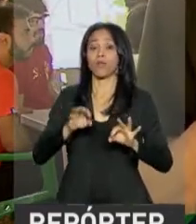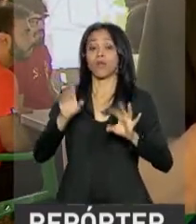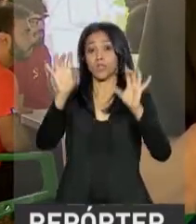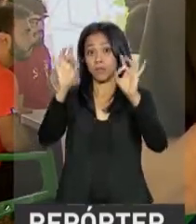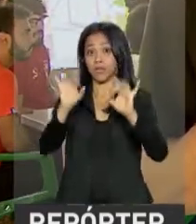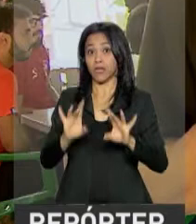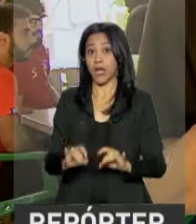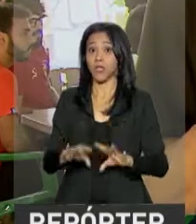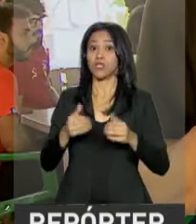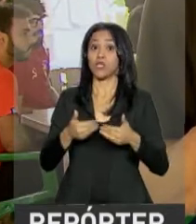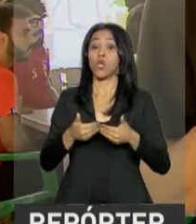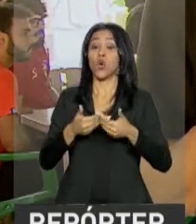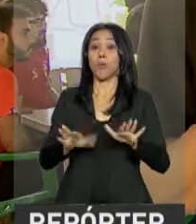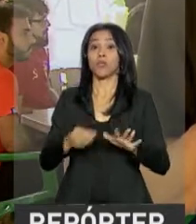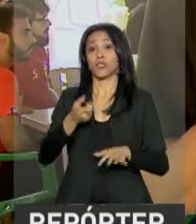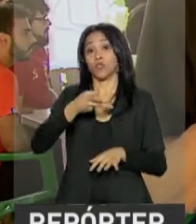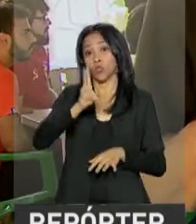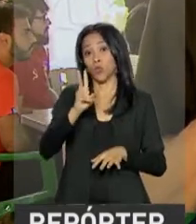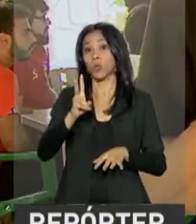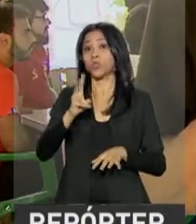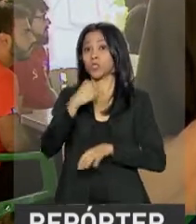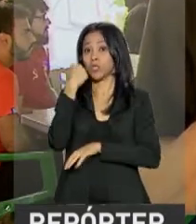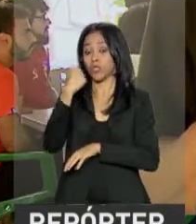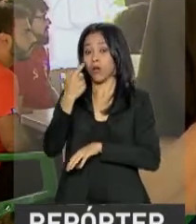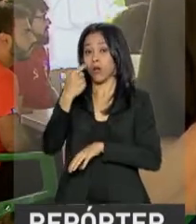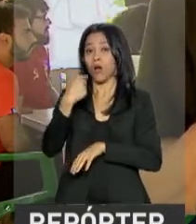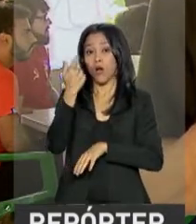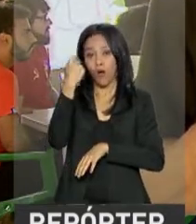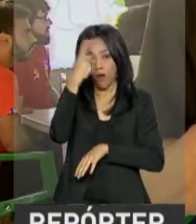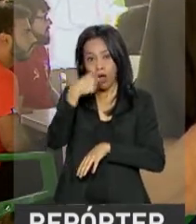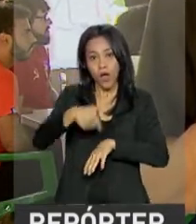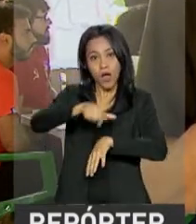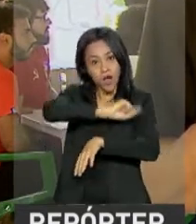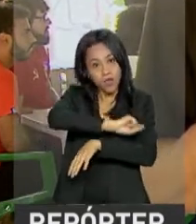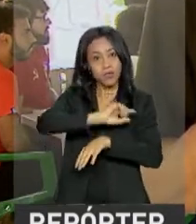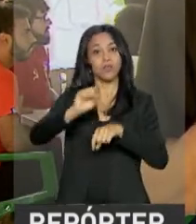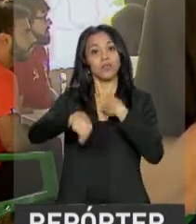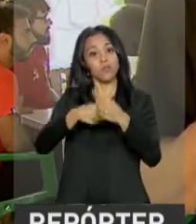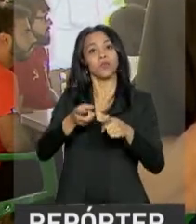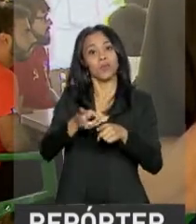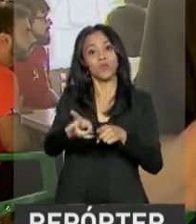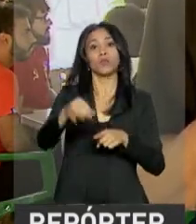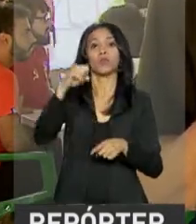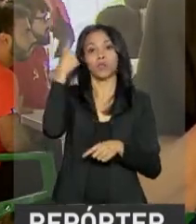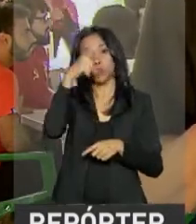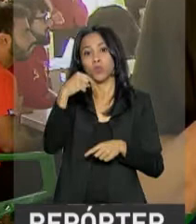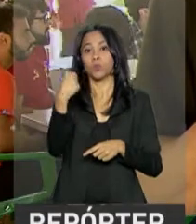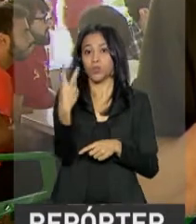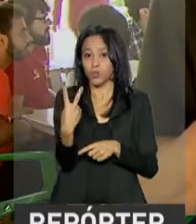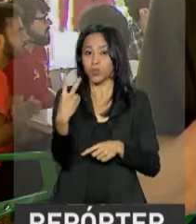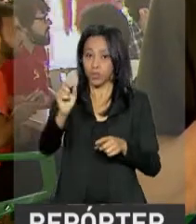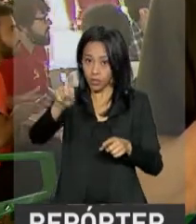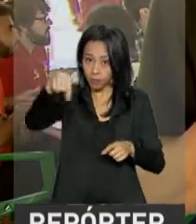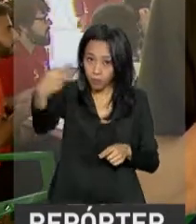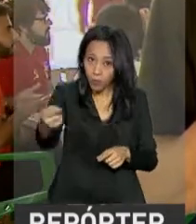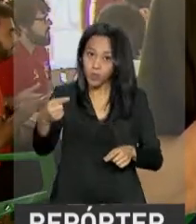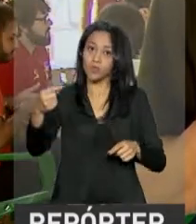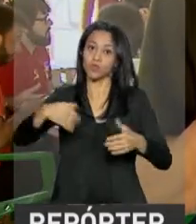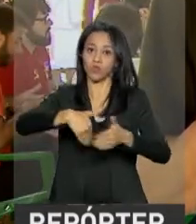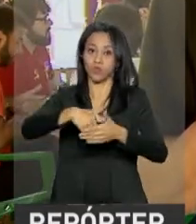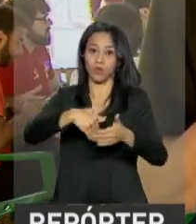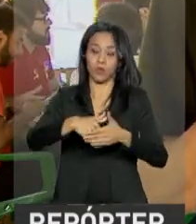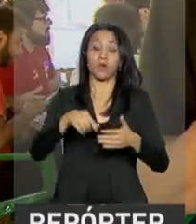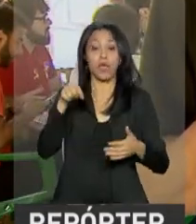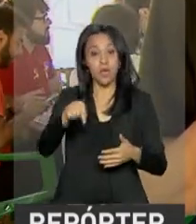começam 2 horas antes da partida e se estendem por 2 horas depois do fim da disputa. Esse mesmo esquema vai